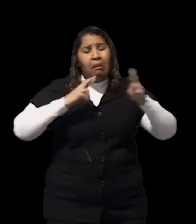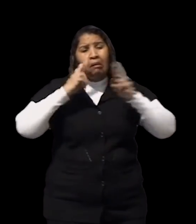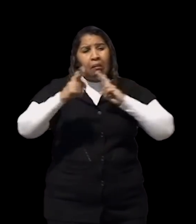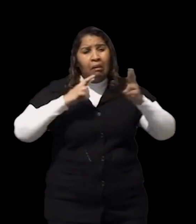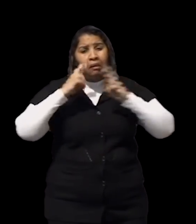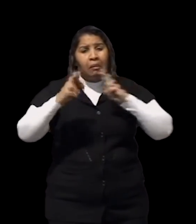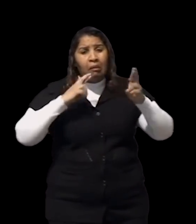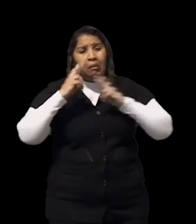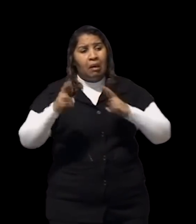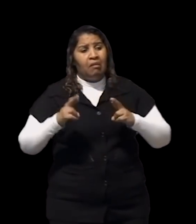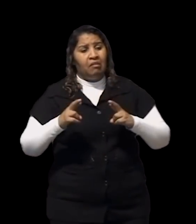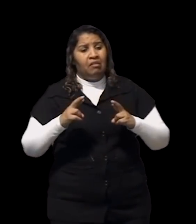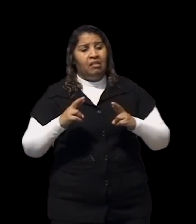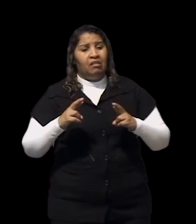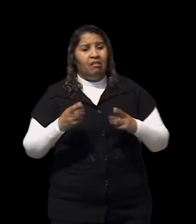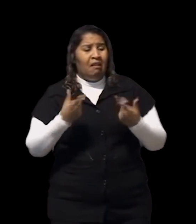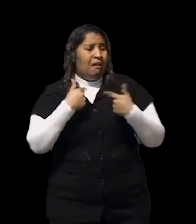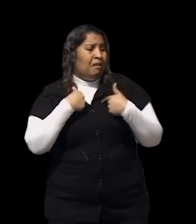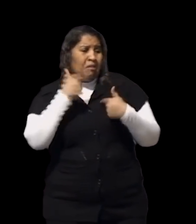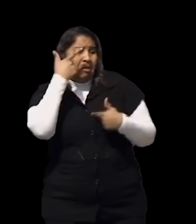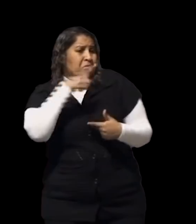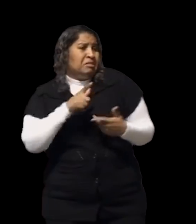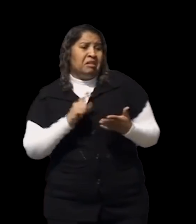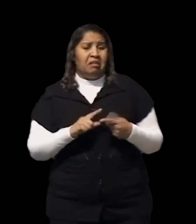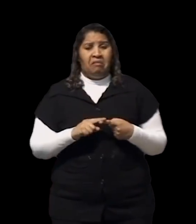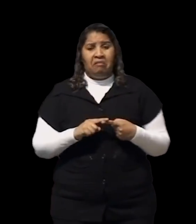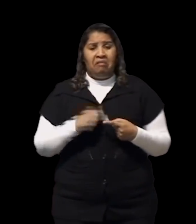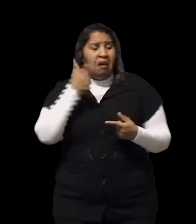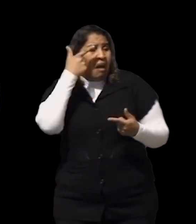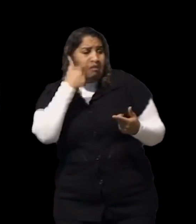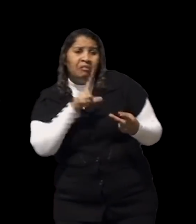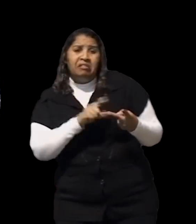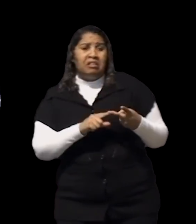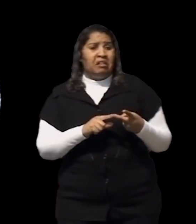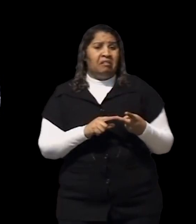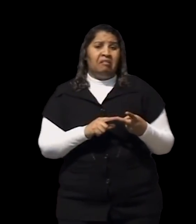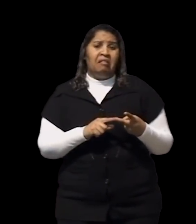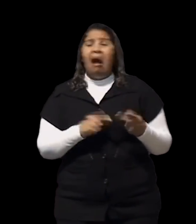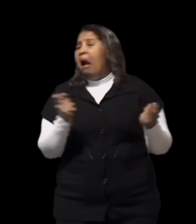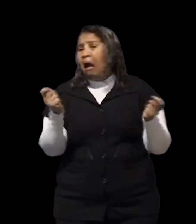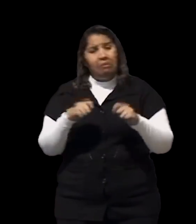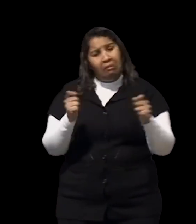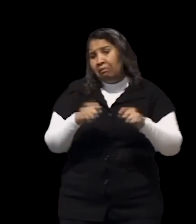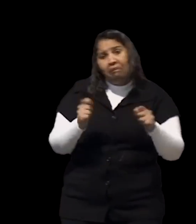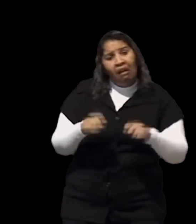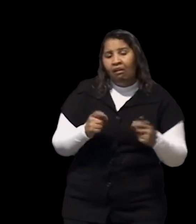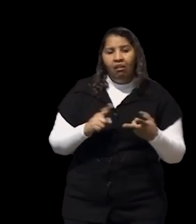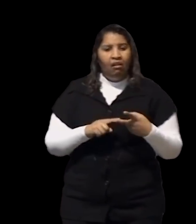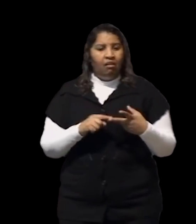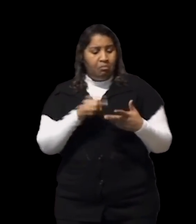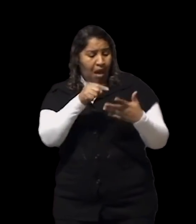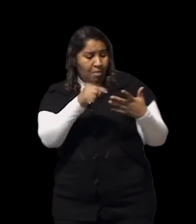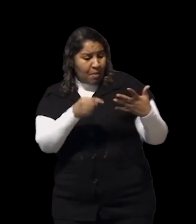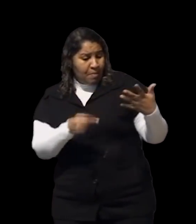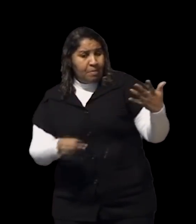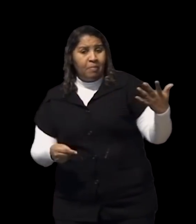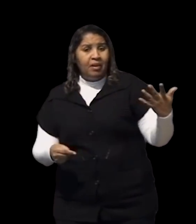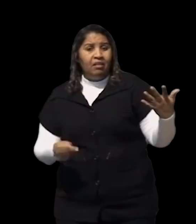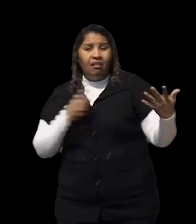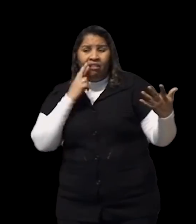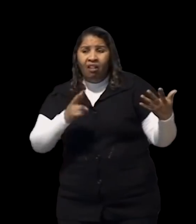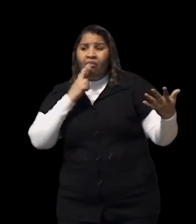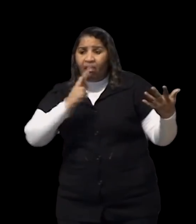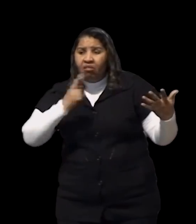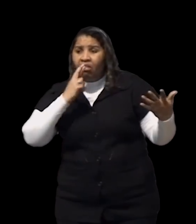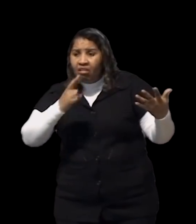então identidade dele ver essa Dora fica abortada porque queria escravo esse Deus perceber que o meu coração